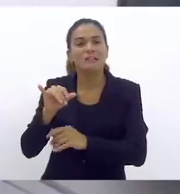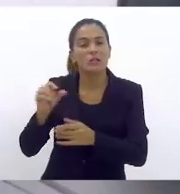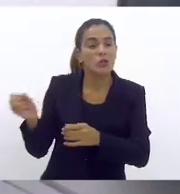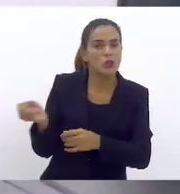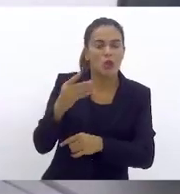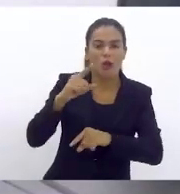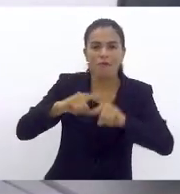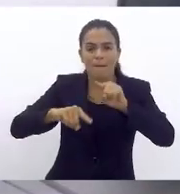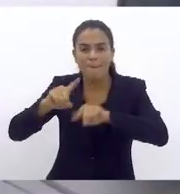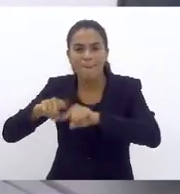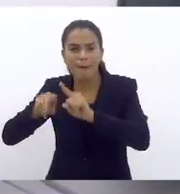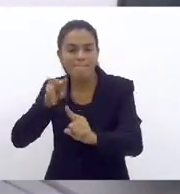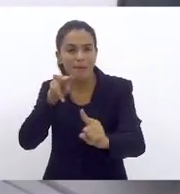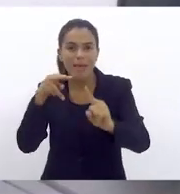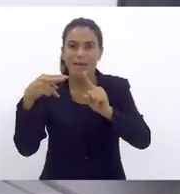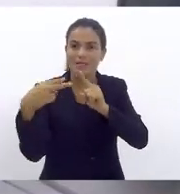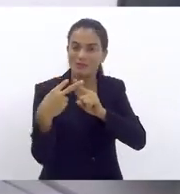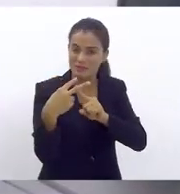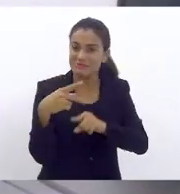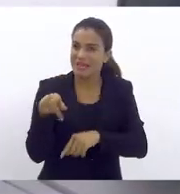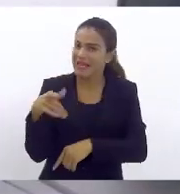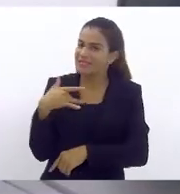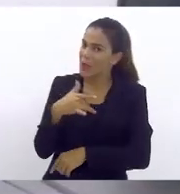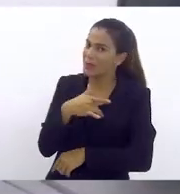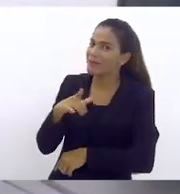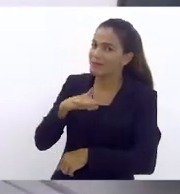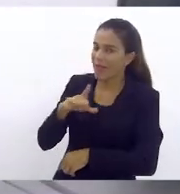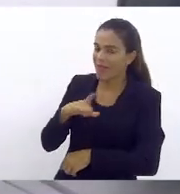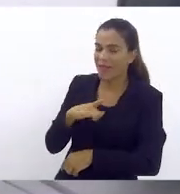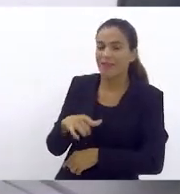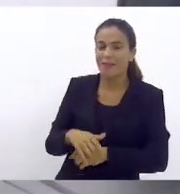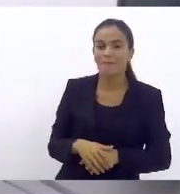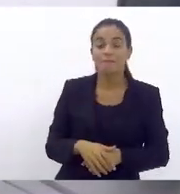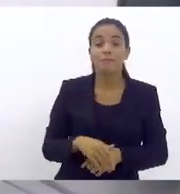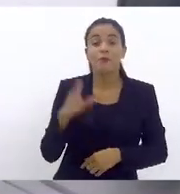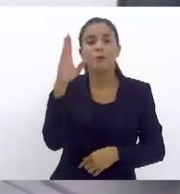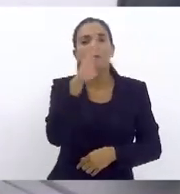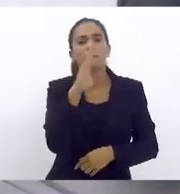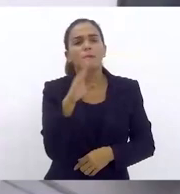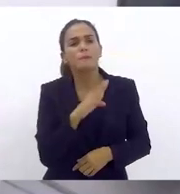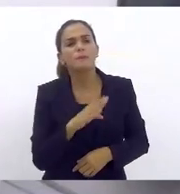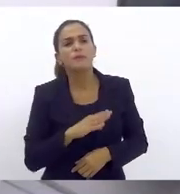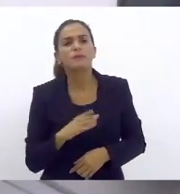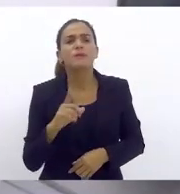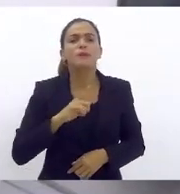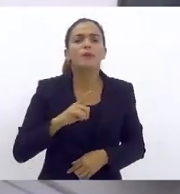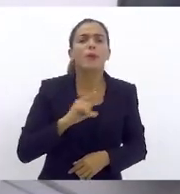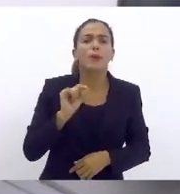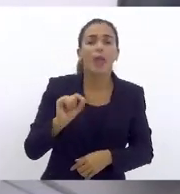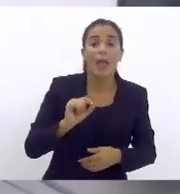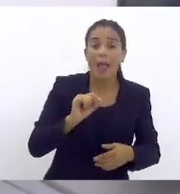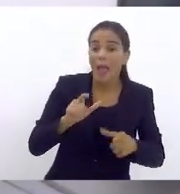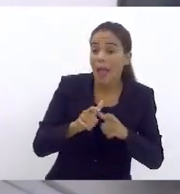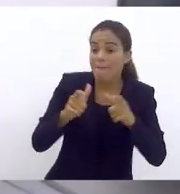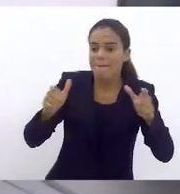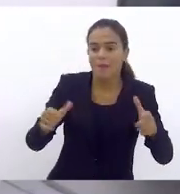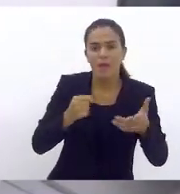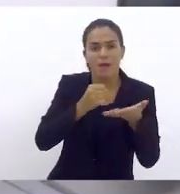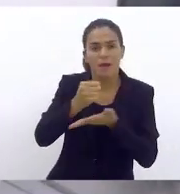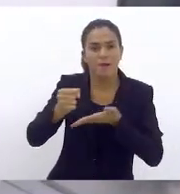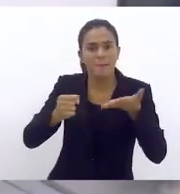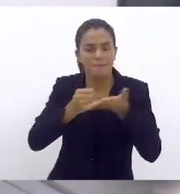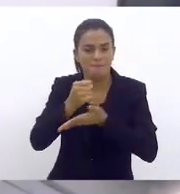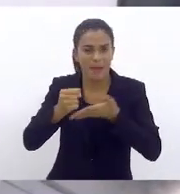ou seja a saúde tem essa singularidade também né o Brasil tem ainda tem a maior base produtiva